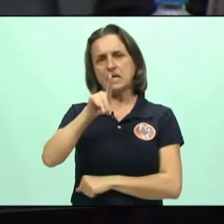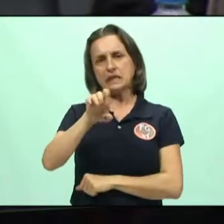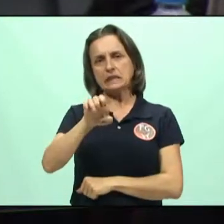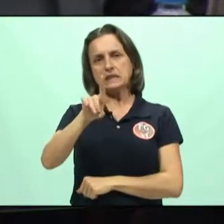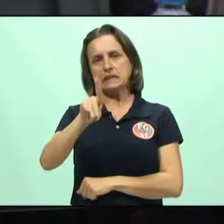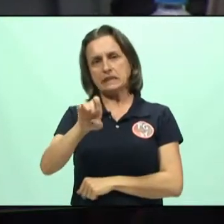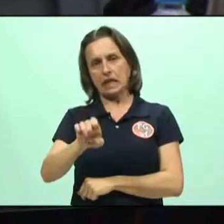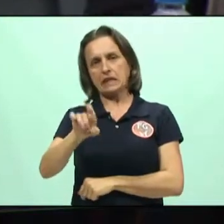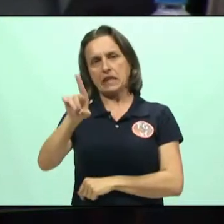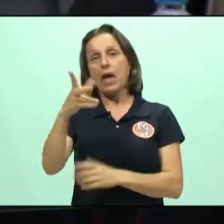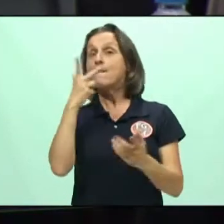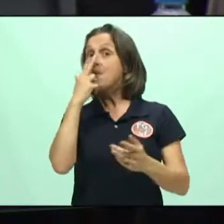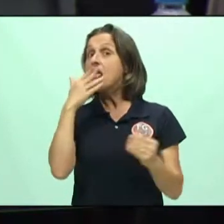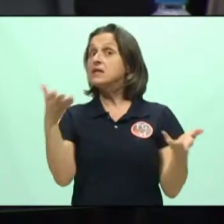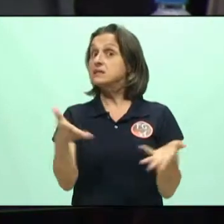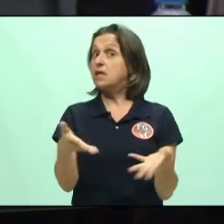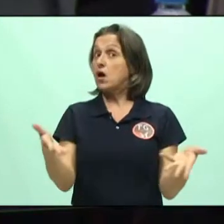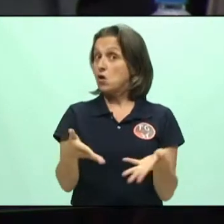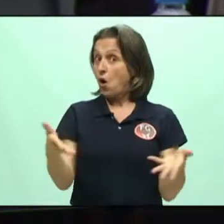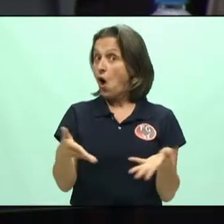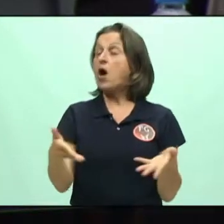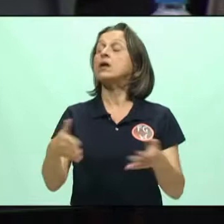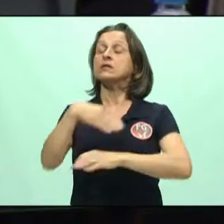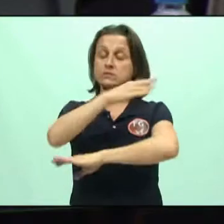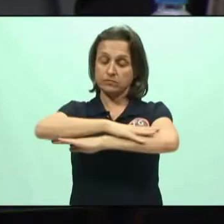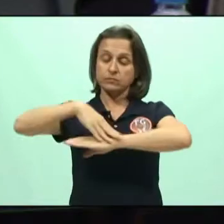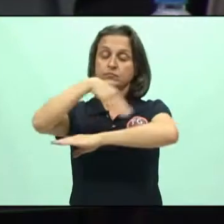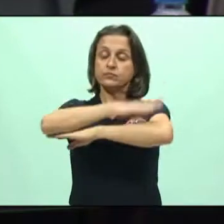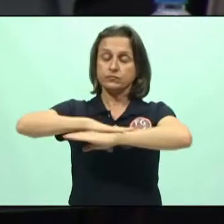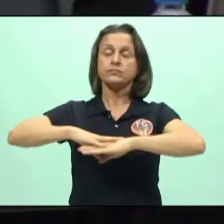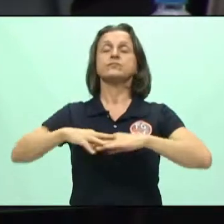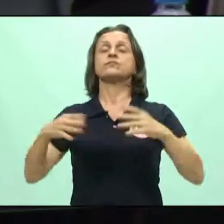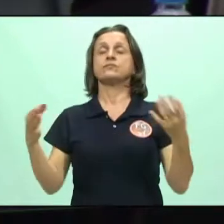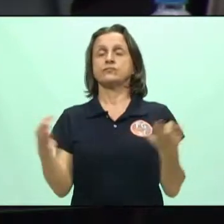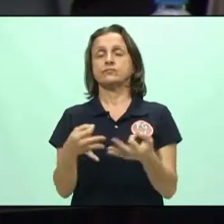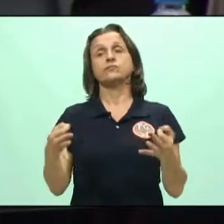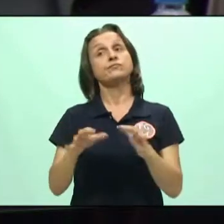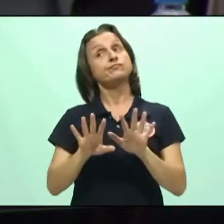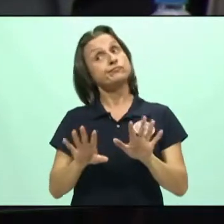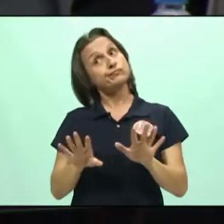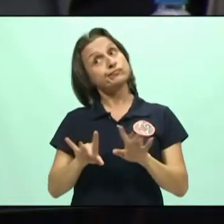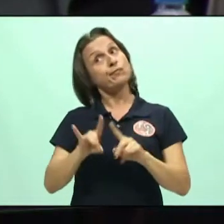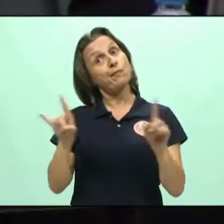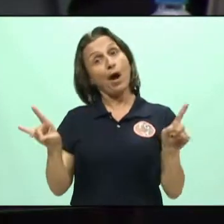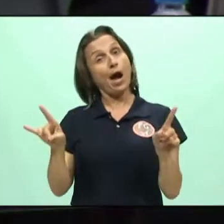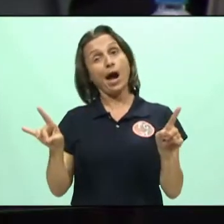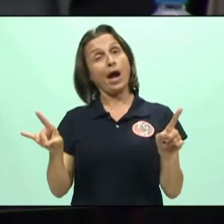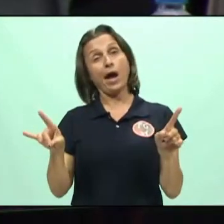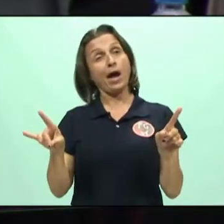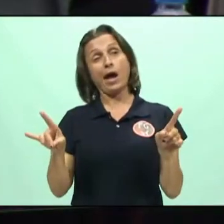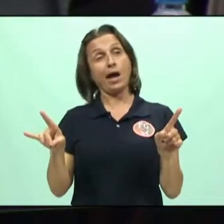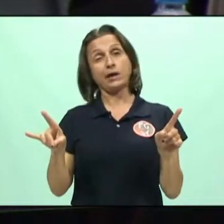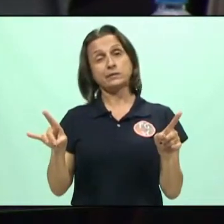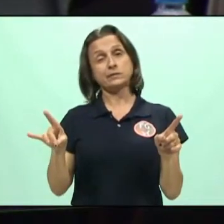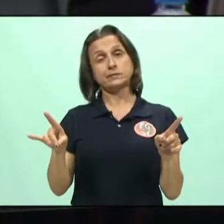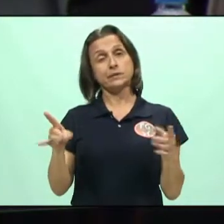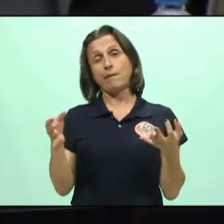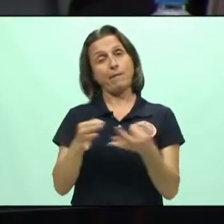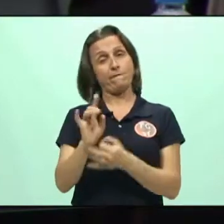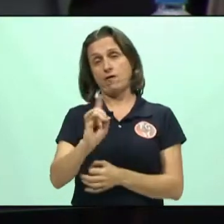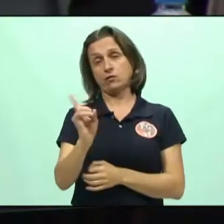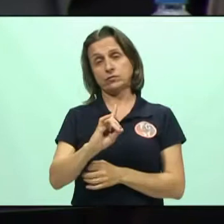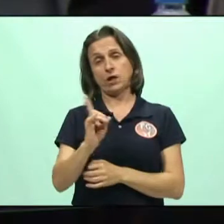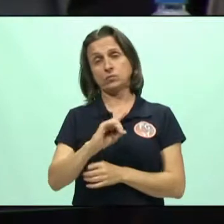o vereador Tonho eles vão repavimentar ali fechar o buraco mas não é aquela aquele trabalho bem feito porque o certo era fechar e